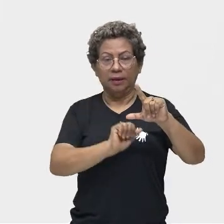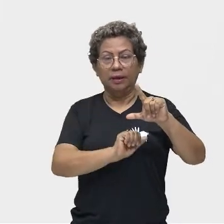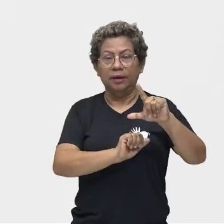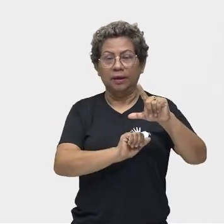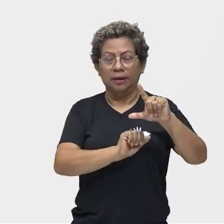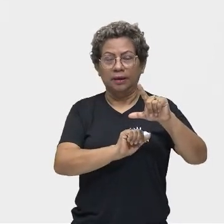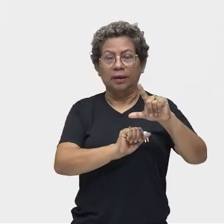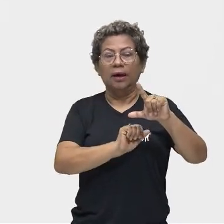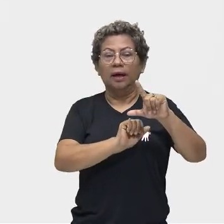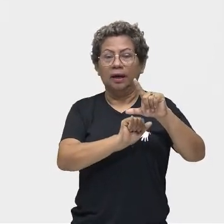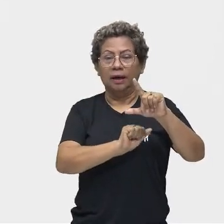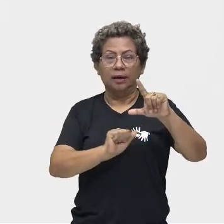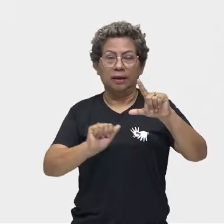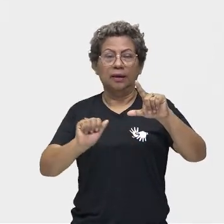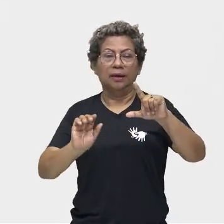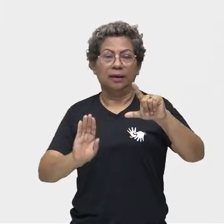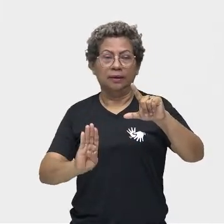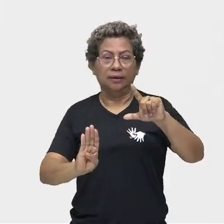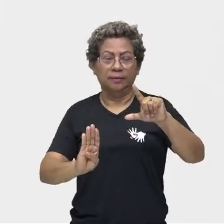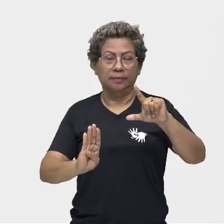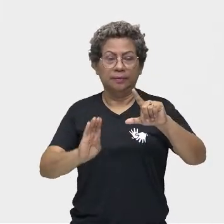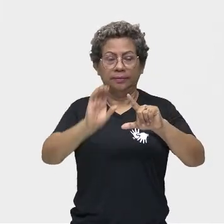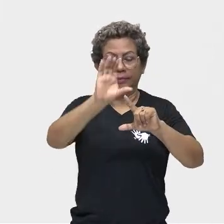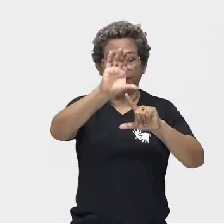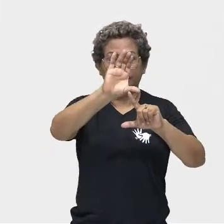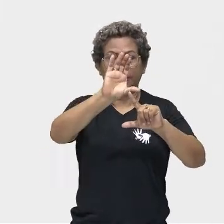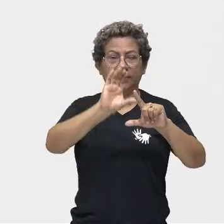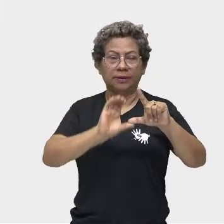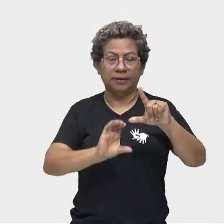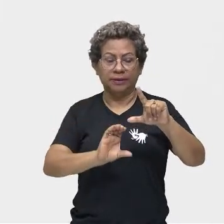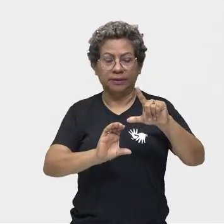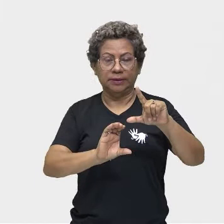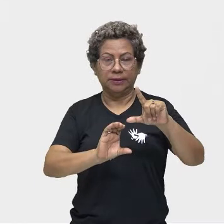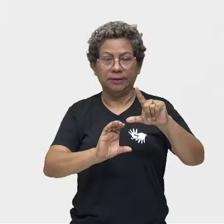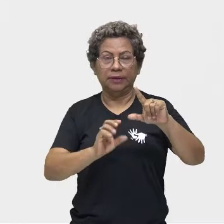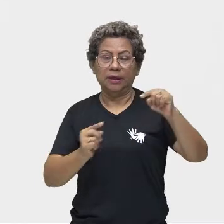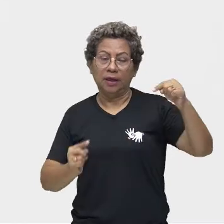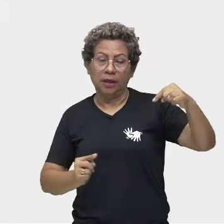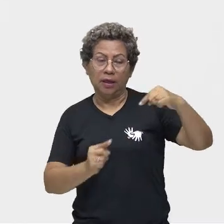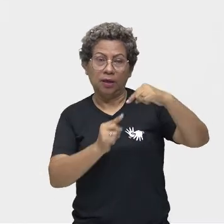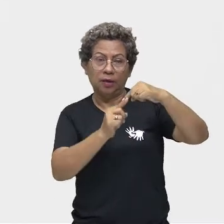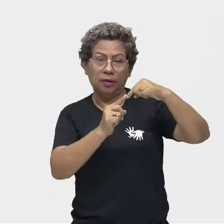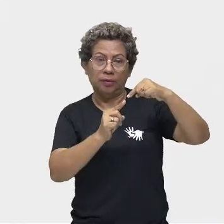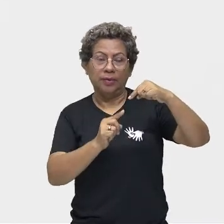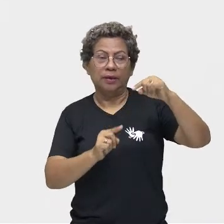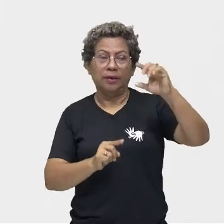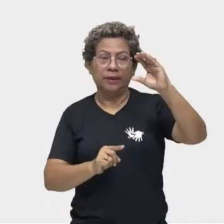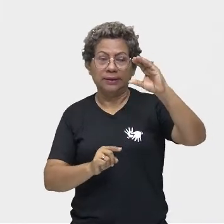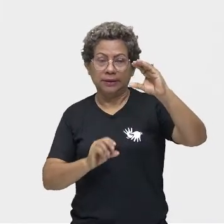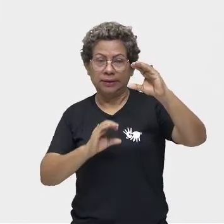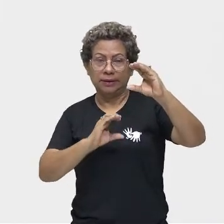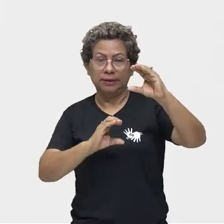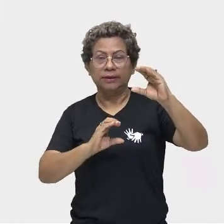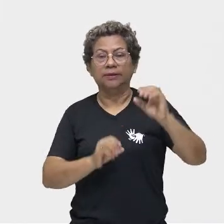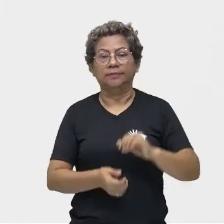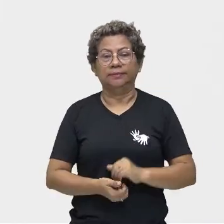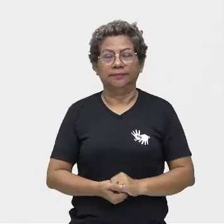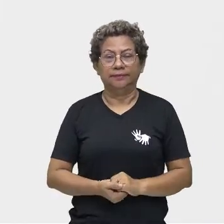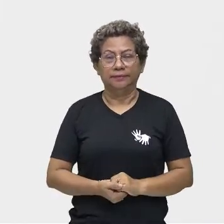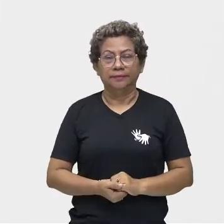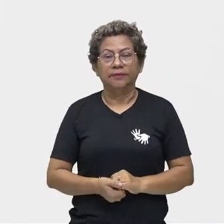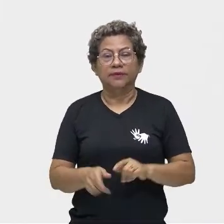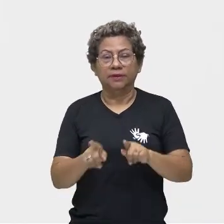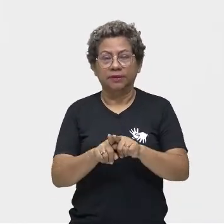triângulo retângulo. O segmento oposto ao vértice C é o segmento C, que é chamado de cateto, assim como